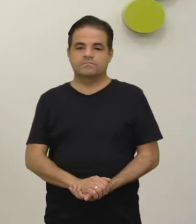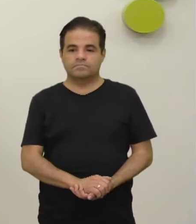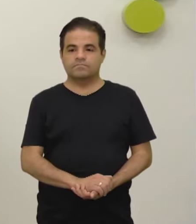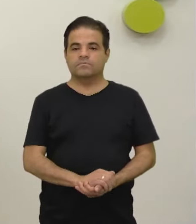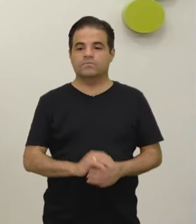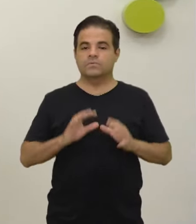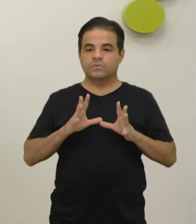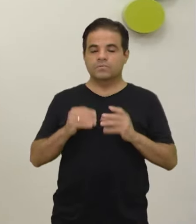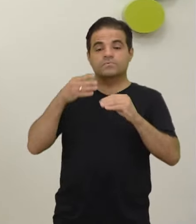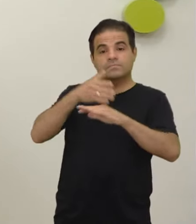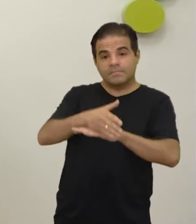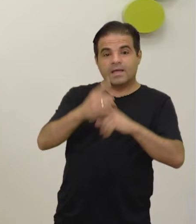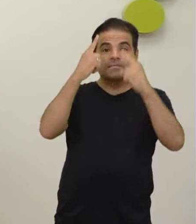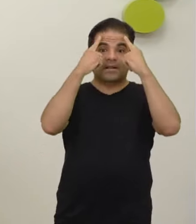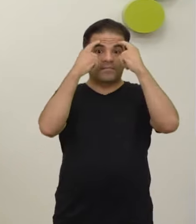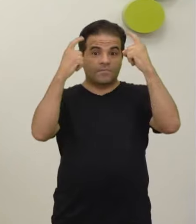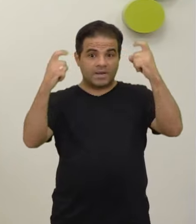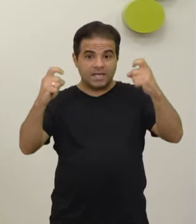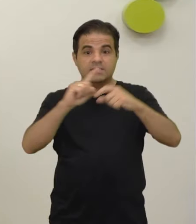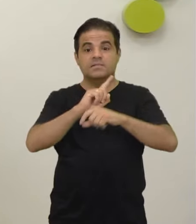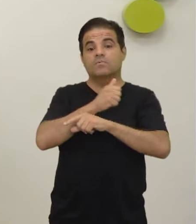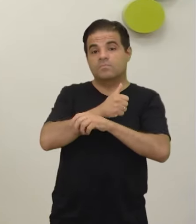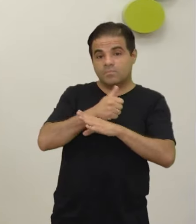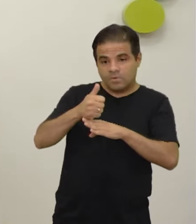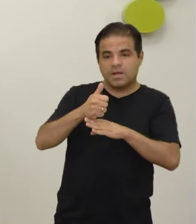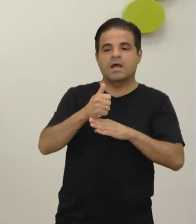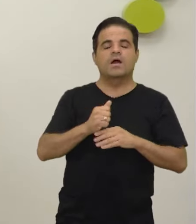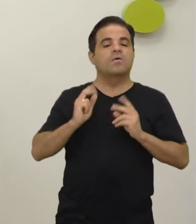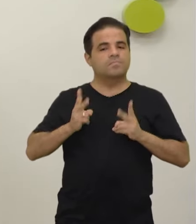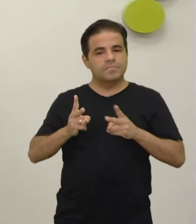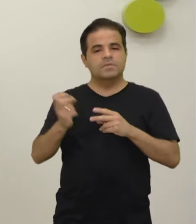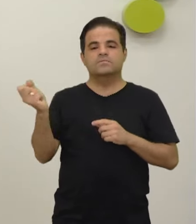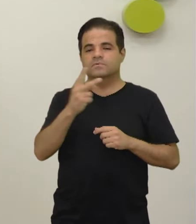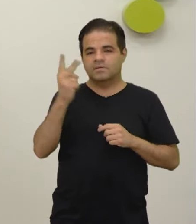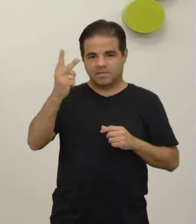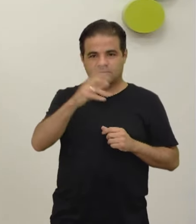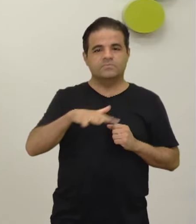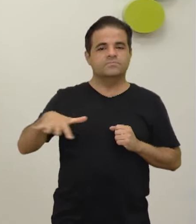passa pela violência moral na medida em que são valores, né, que a pessoa